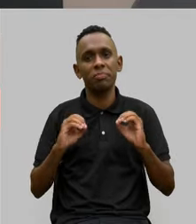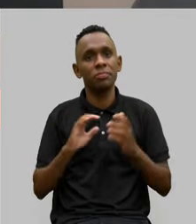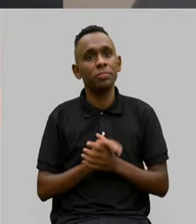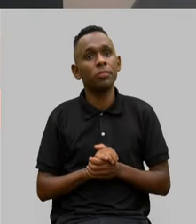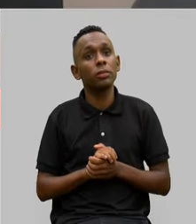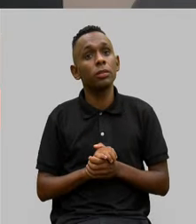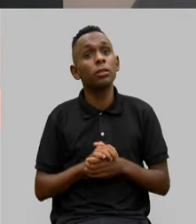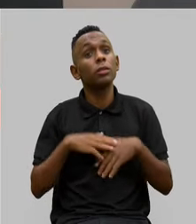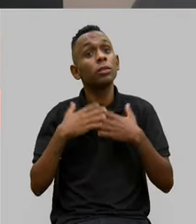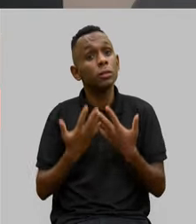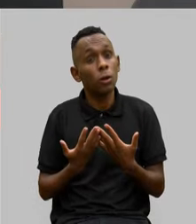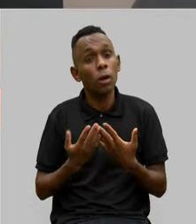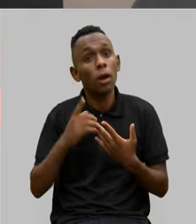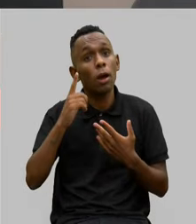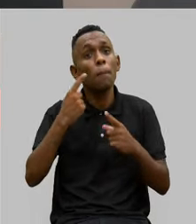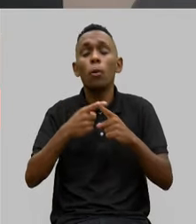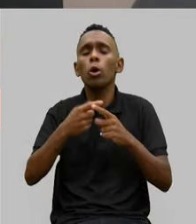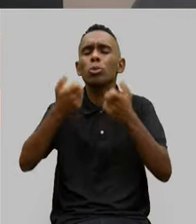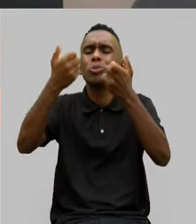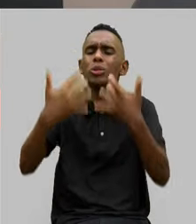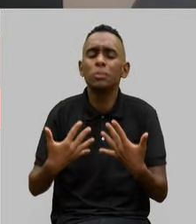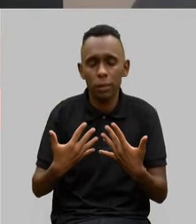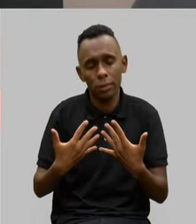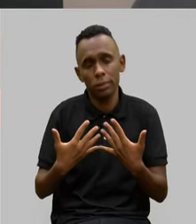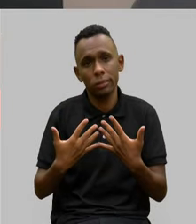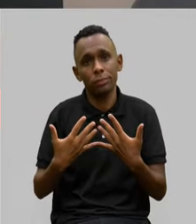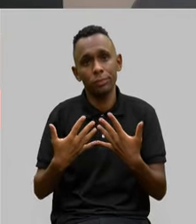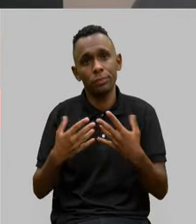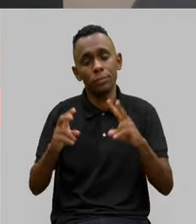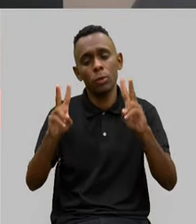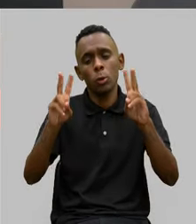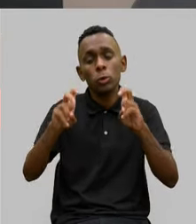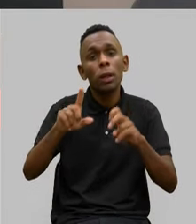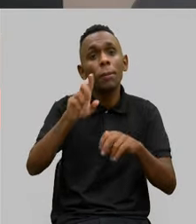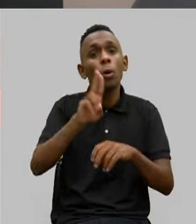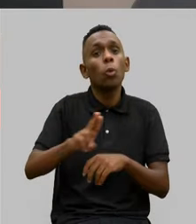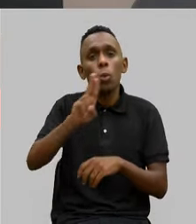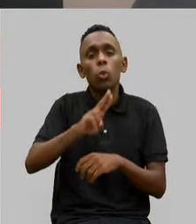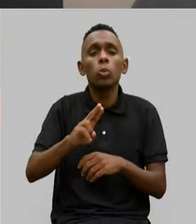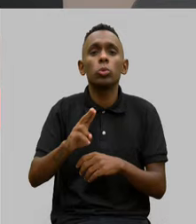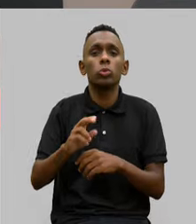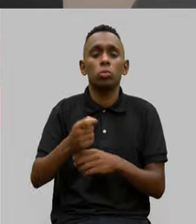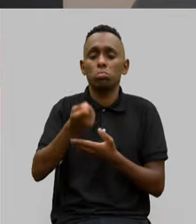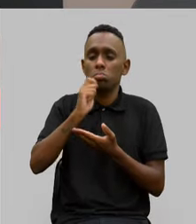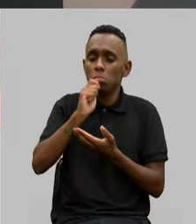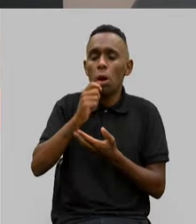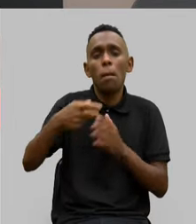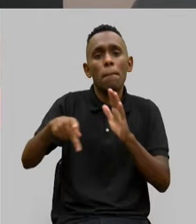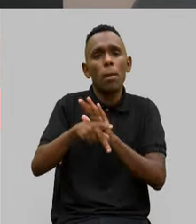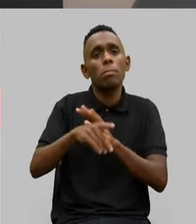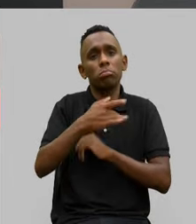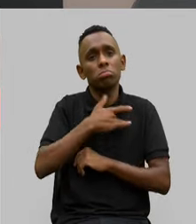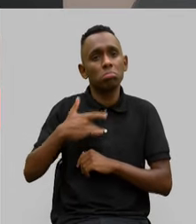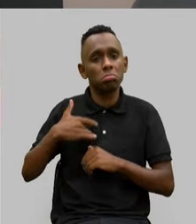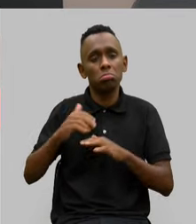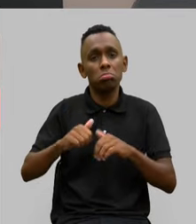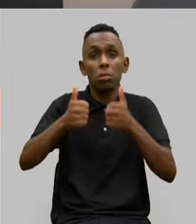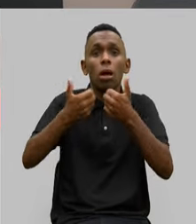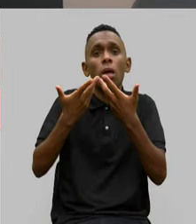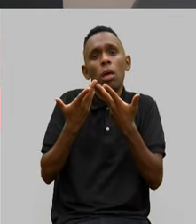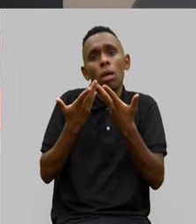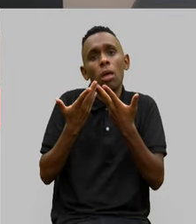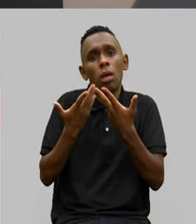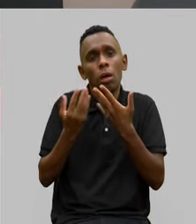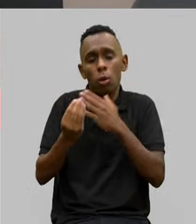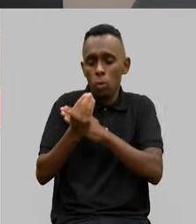que que eu tô falando isso se a discussão é sobre eh o uso medicinal da maconha porque o que aconteceu com